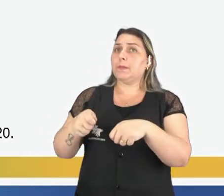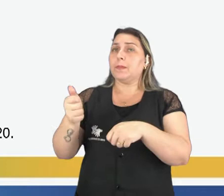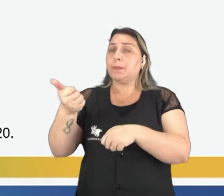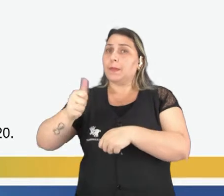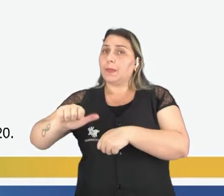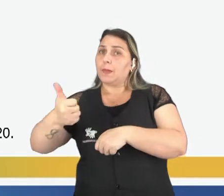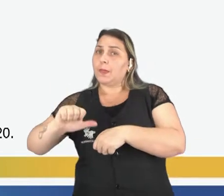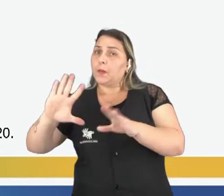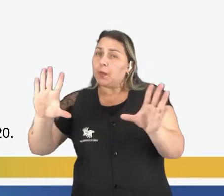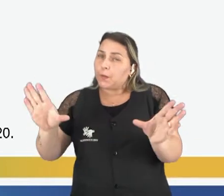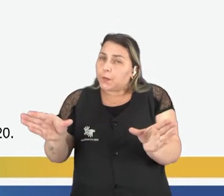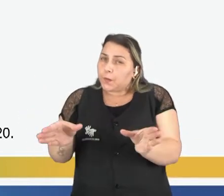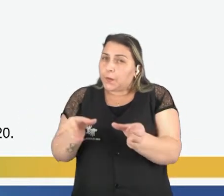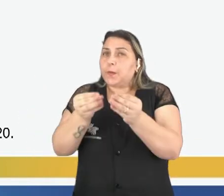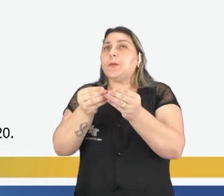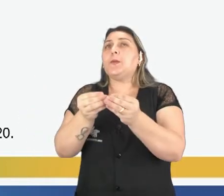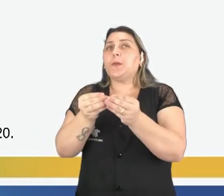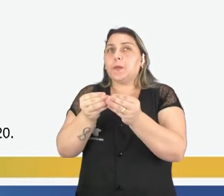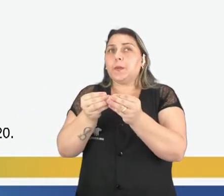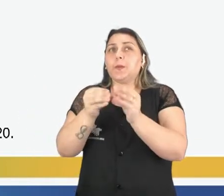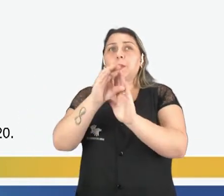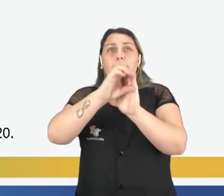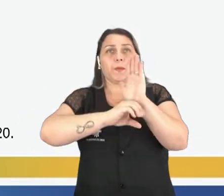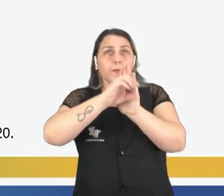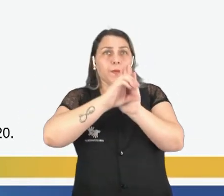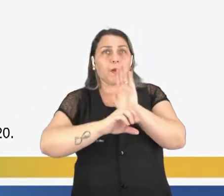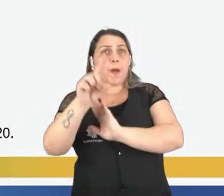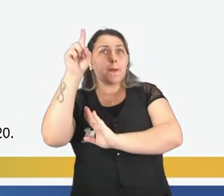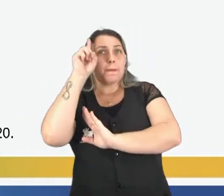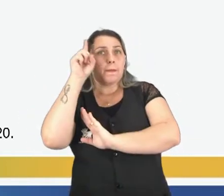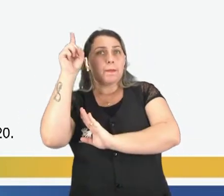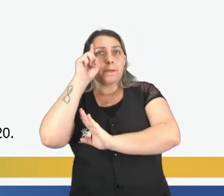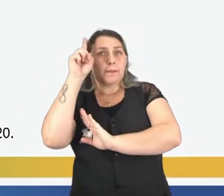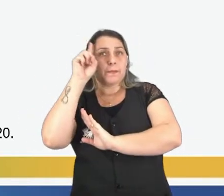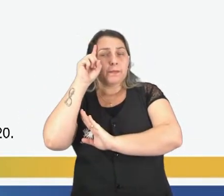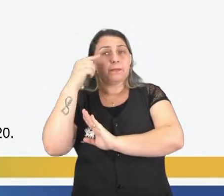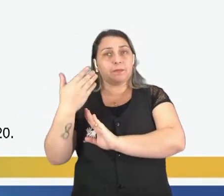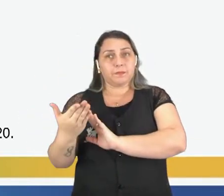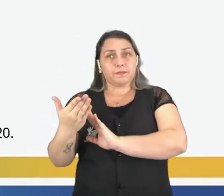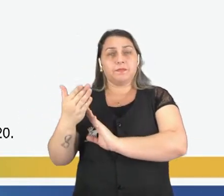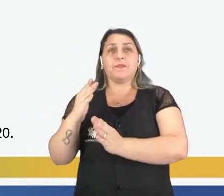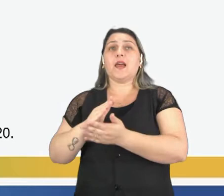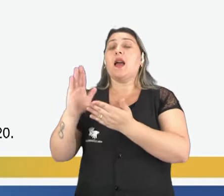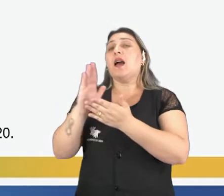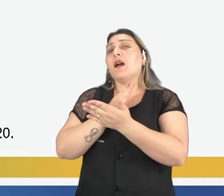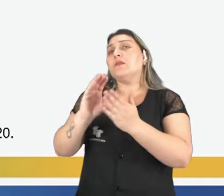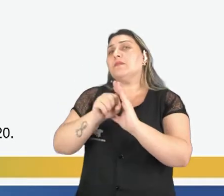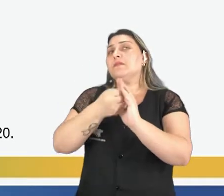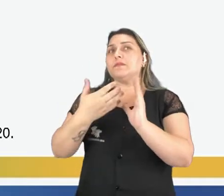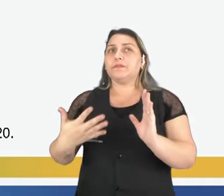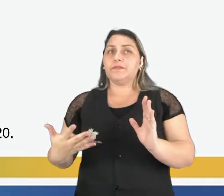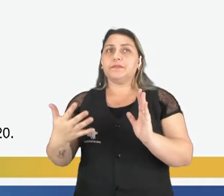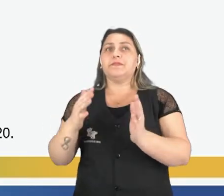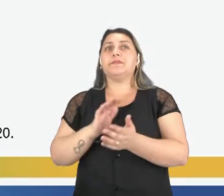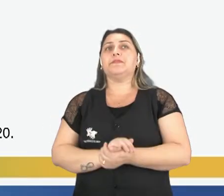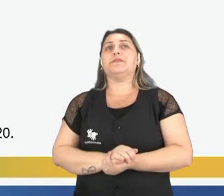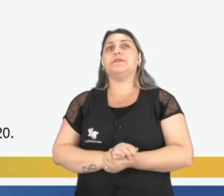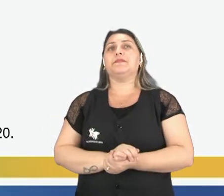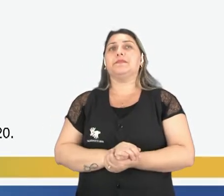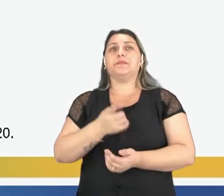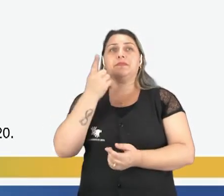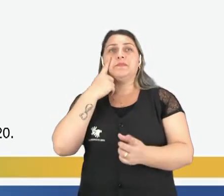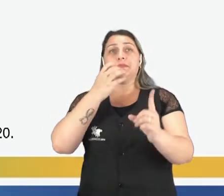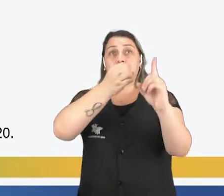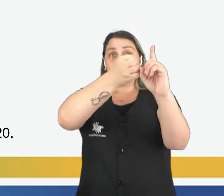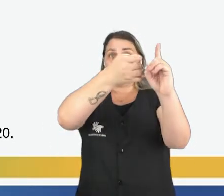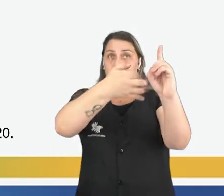análise simplificada de um conteúdo e a reflexão sobre ele. Então, vamos ver algumas características aí, ó. Primeira